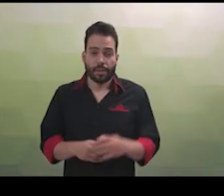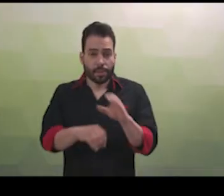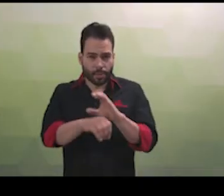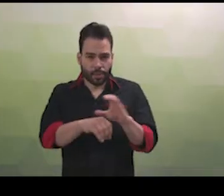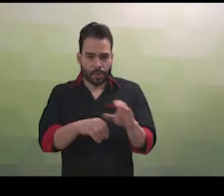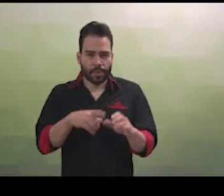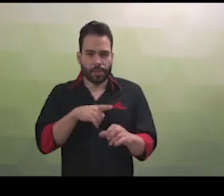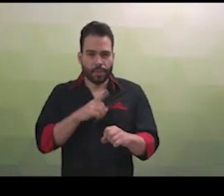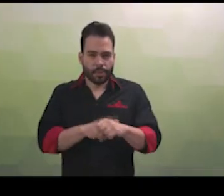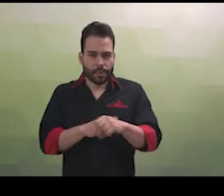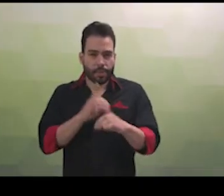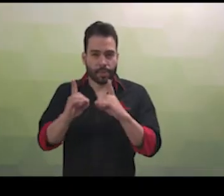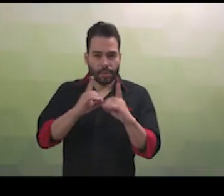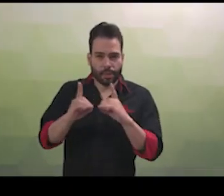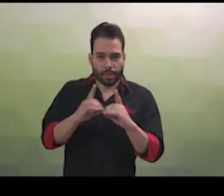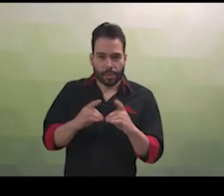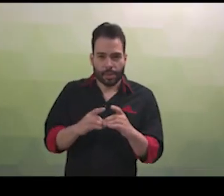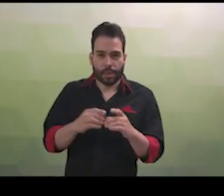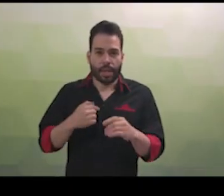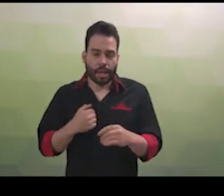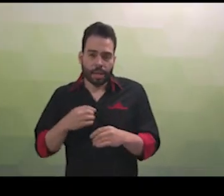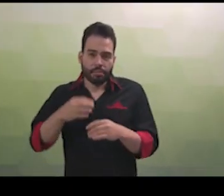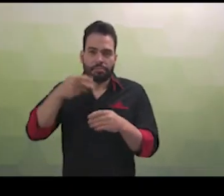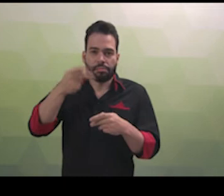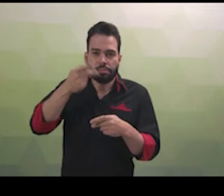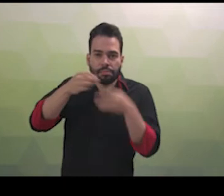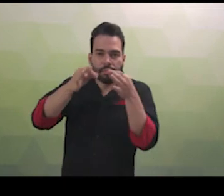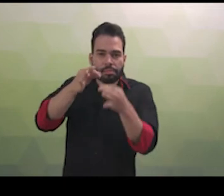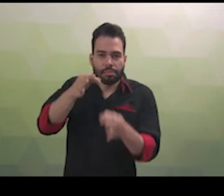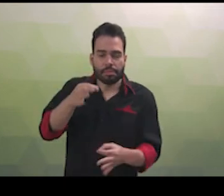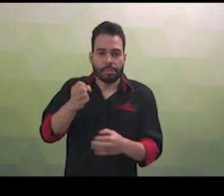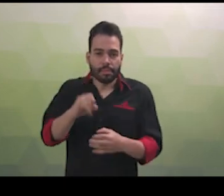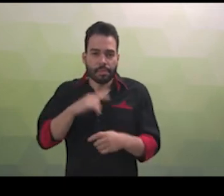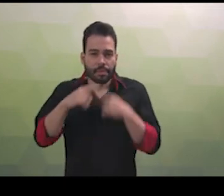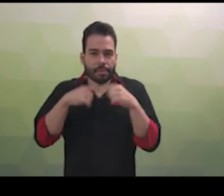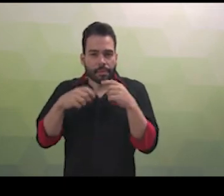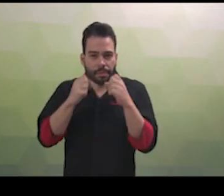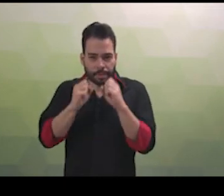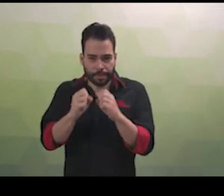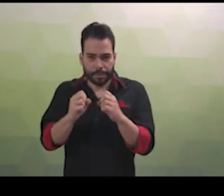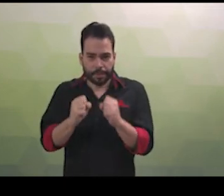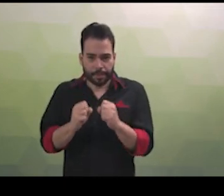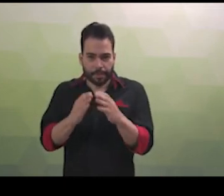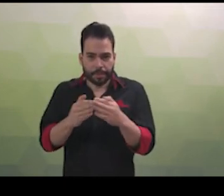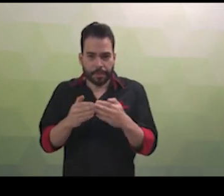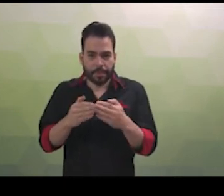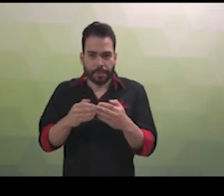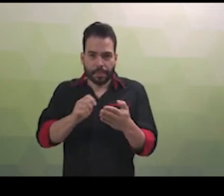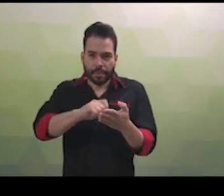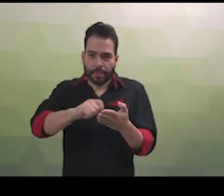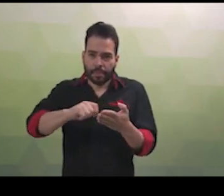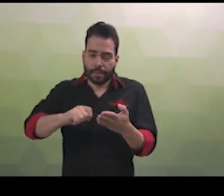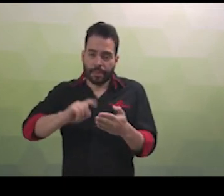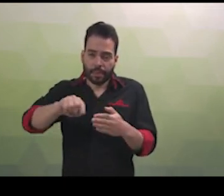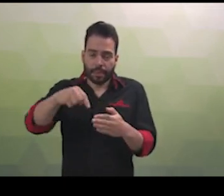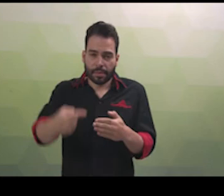curso prevê momentos de diálogo. Então, ao longo da exposição, se surgirem dúvidas, pedimos que sejam